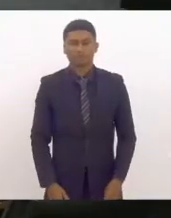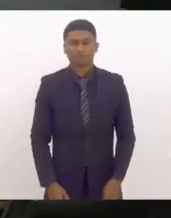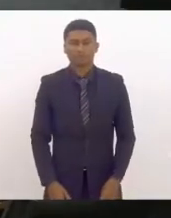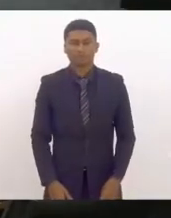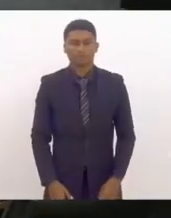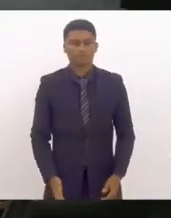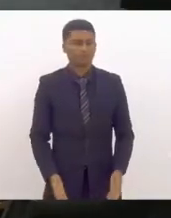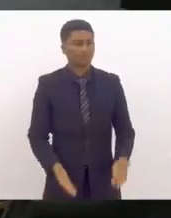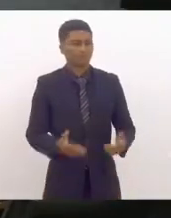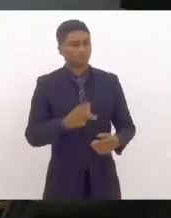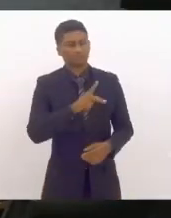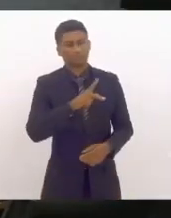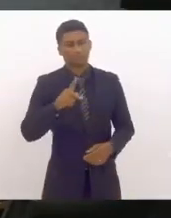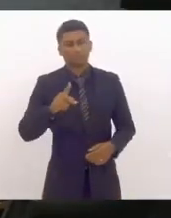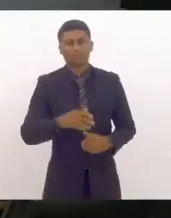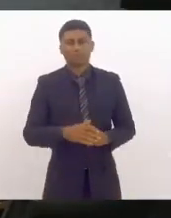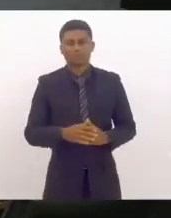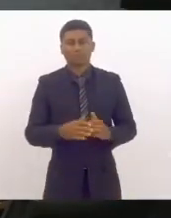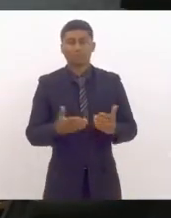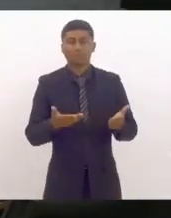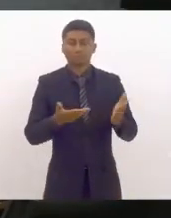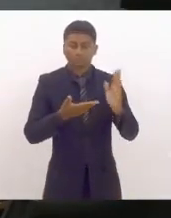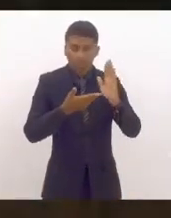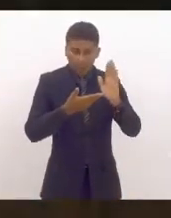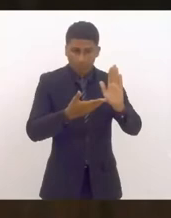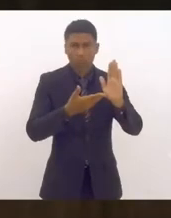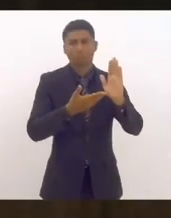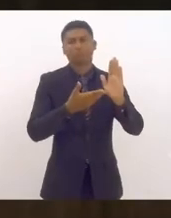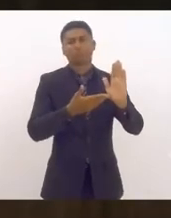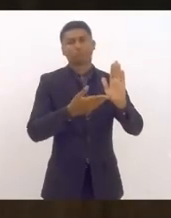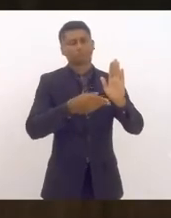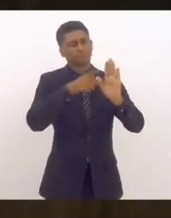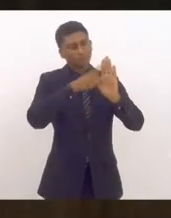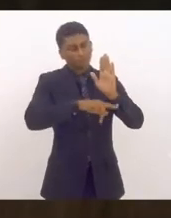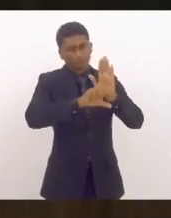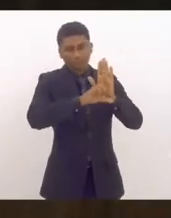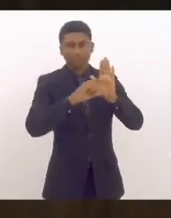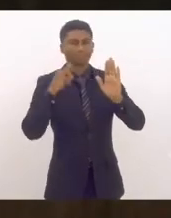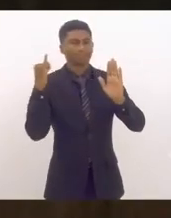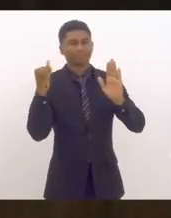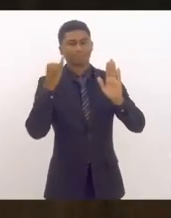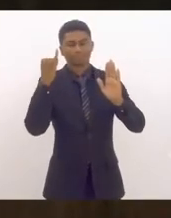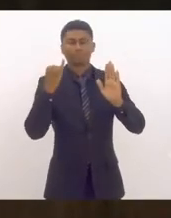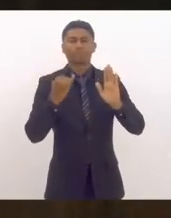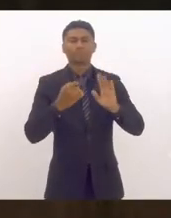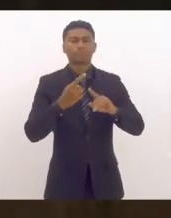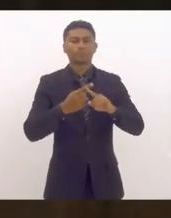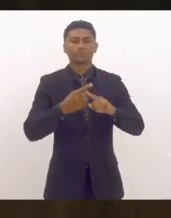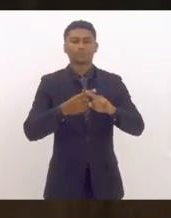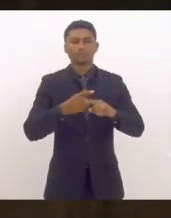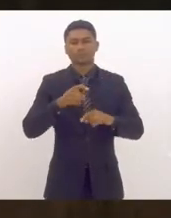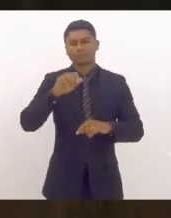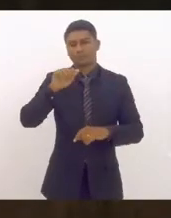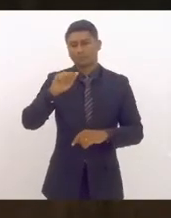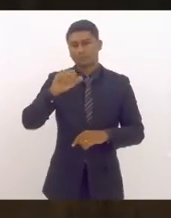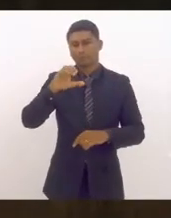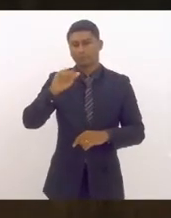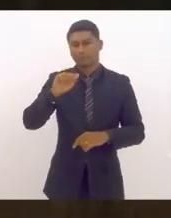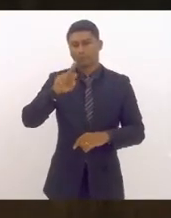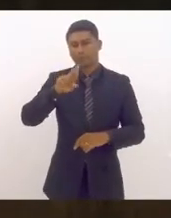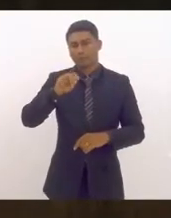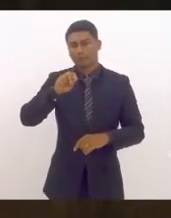Senhor presidente, projeto extremamente meritório e necessário, o tombamento do acarajé, aquela que é